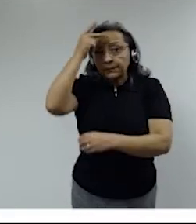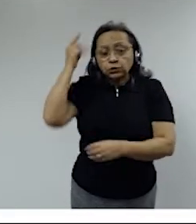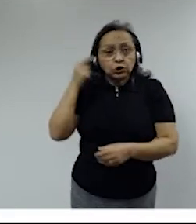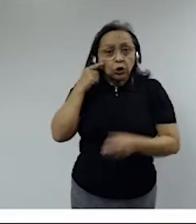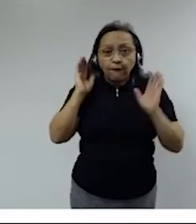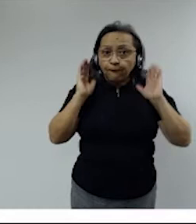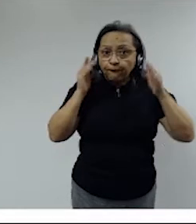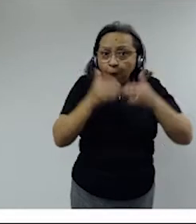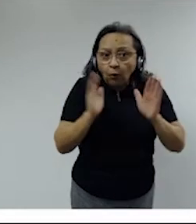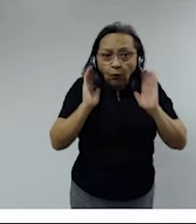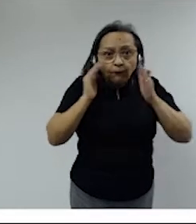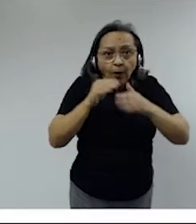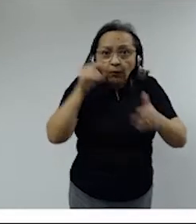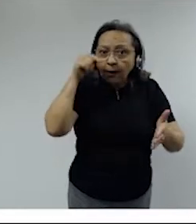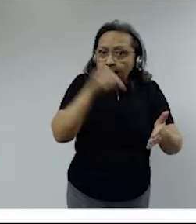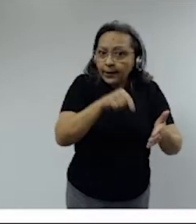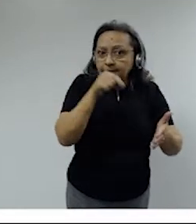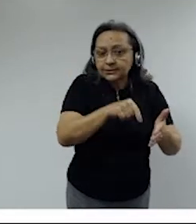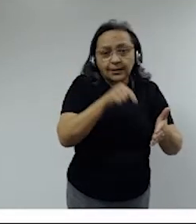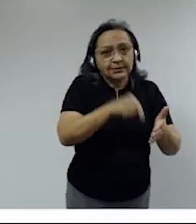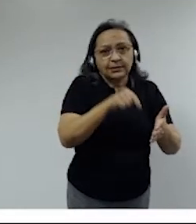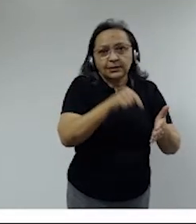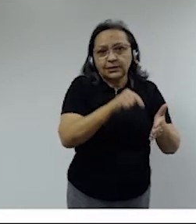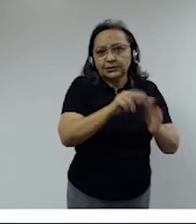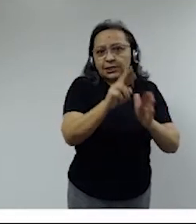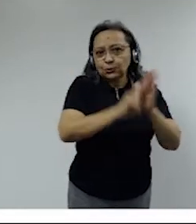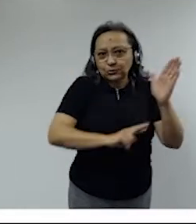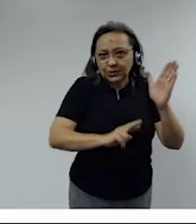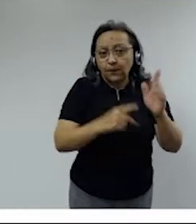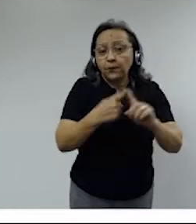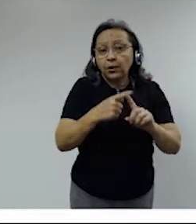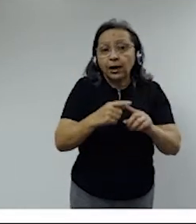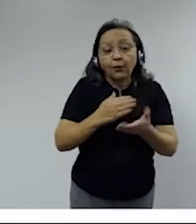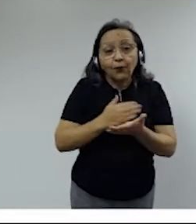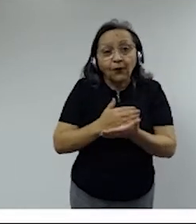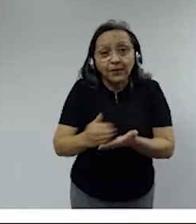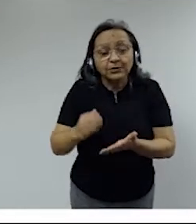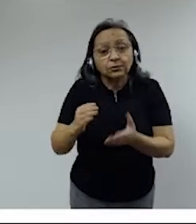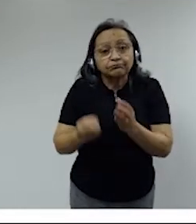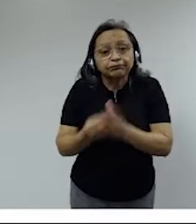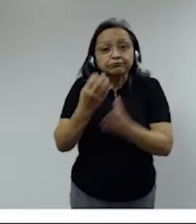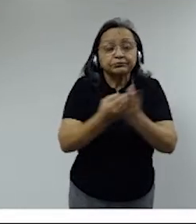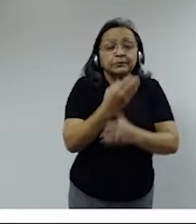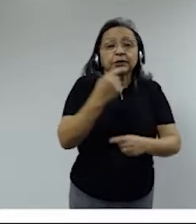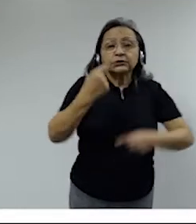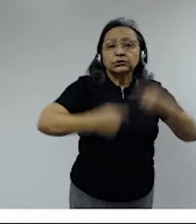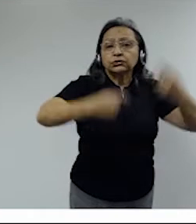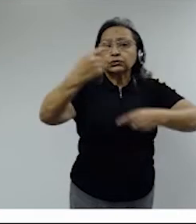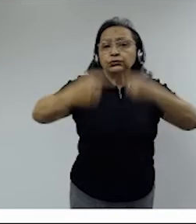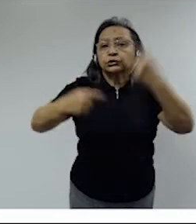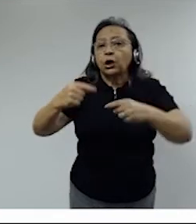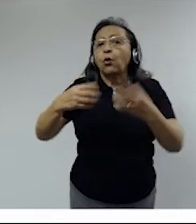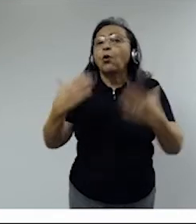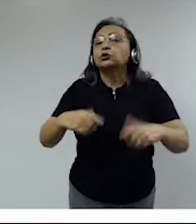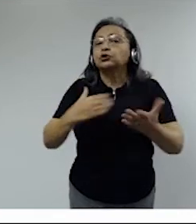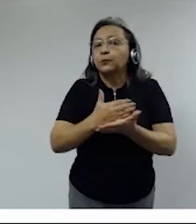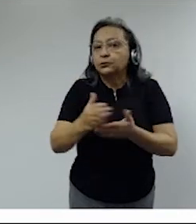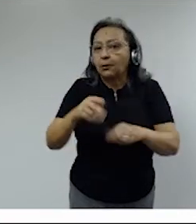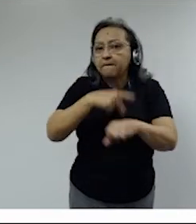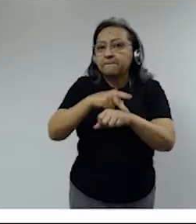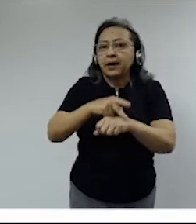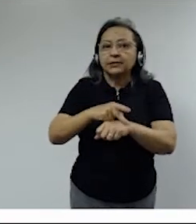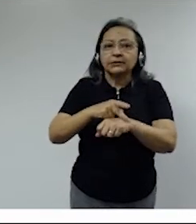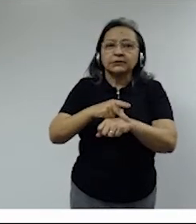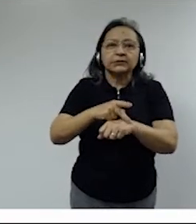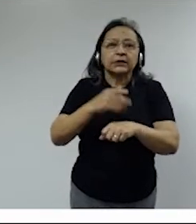construção desse acesso às UTIs, principalmente porque começou a surgir uma discussão vinda do exterior. Ela começou